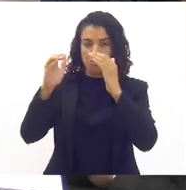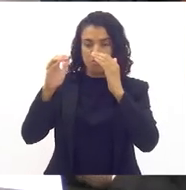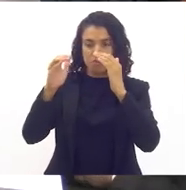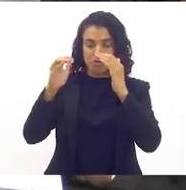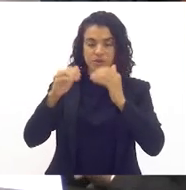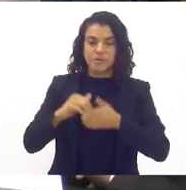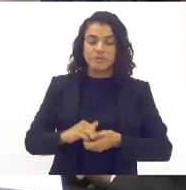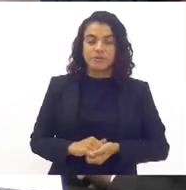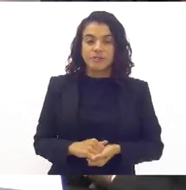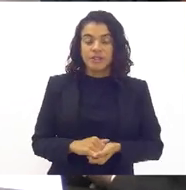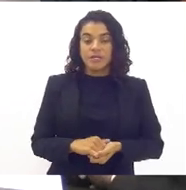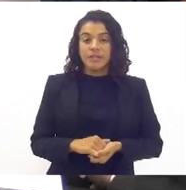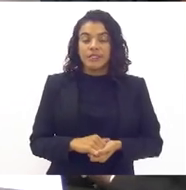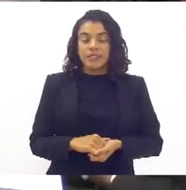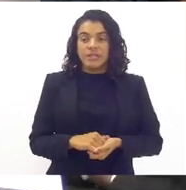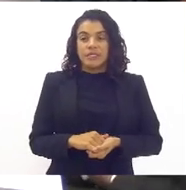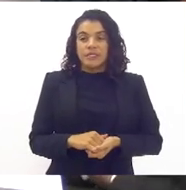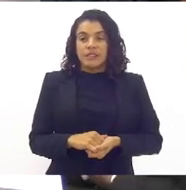Eu sou obediente. Olha só,